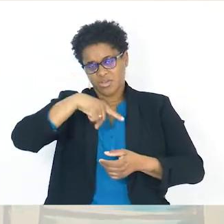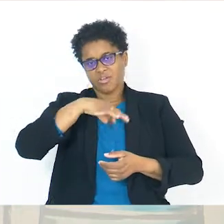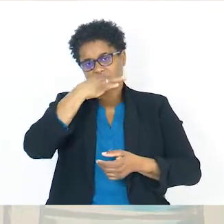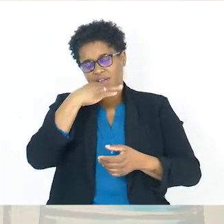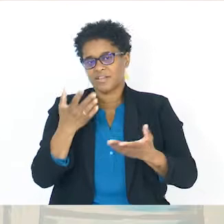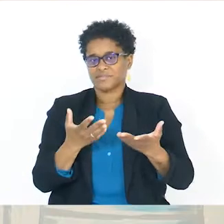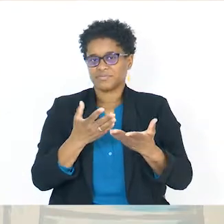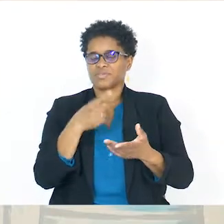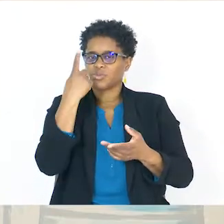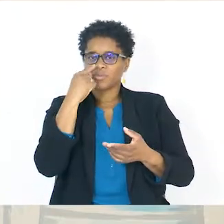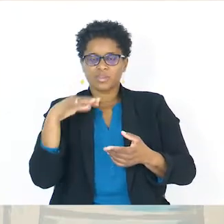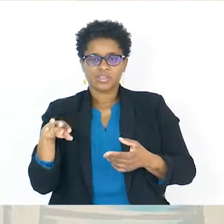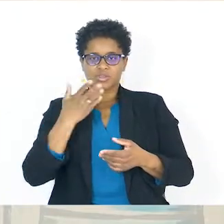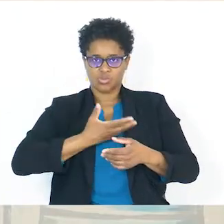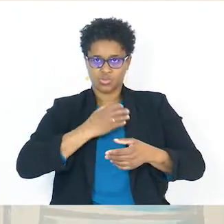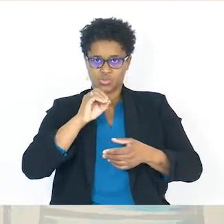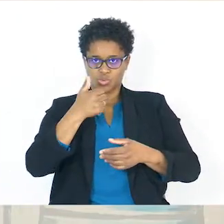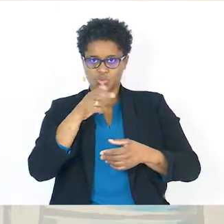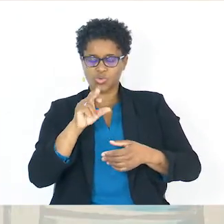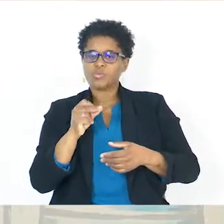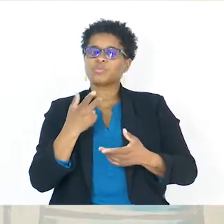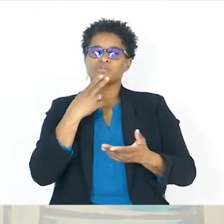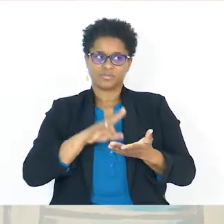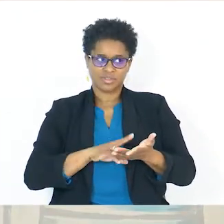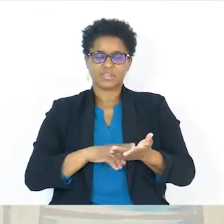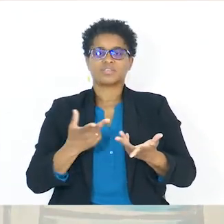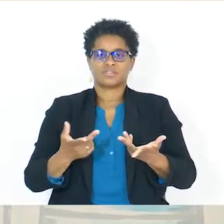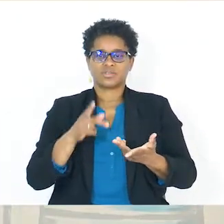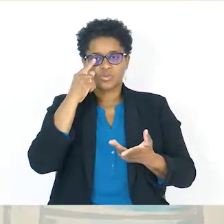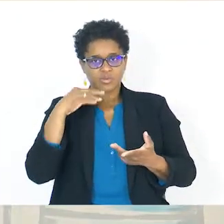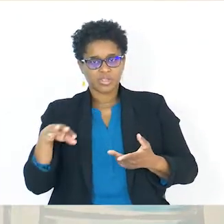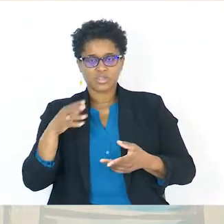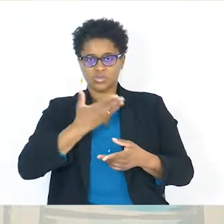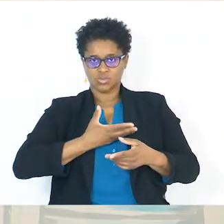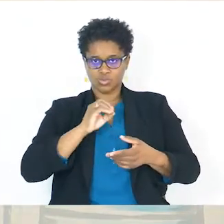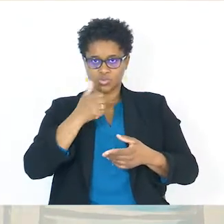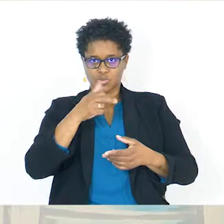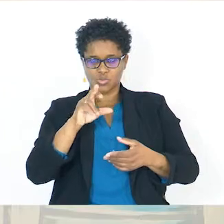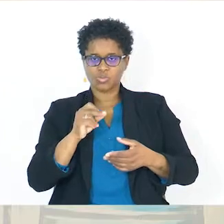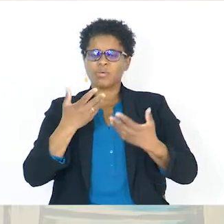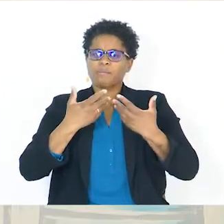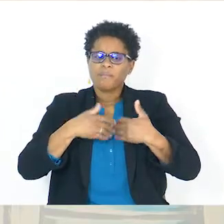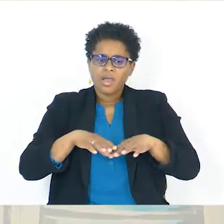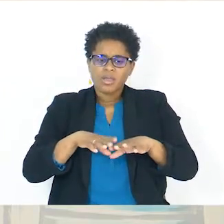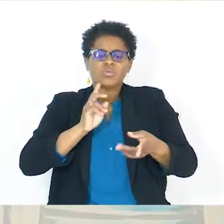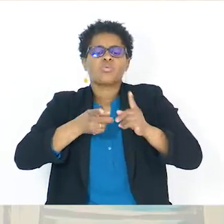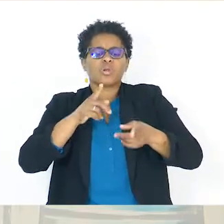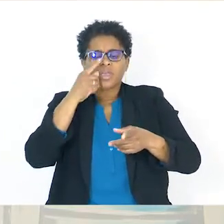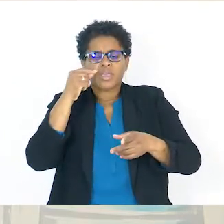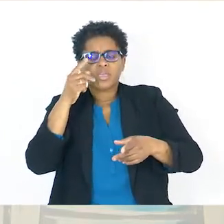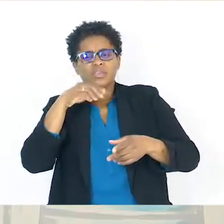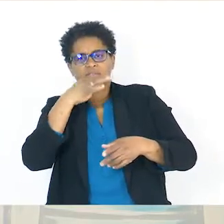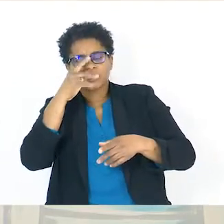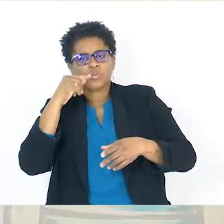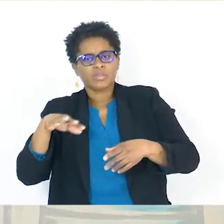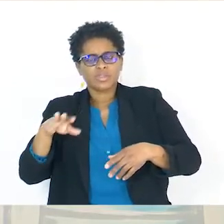história fala do menino Dobro. Exatamente, o menino Dobro. Mas o que é que